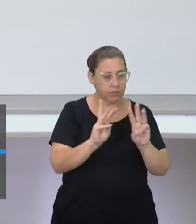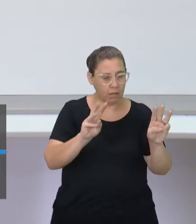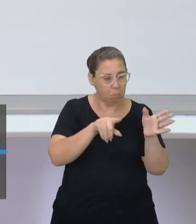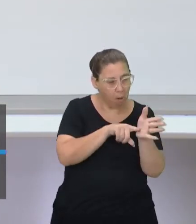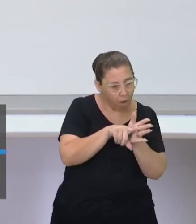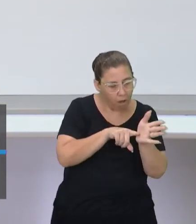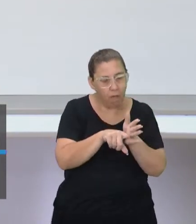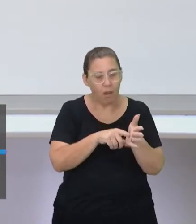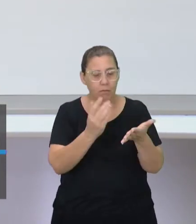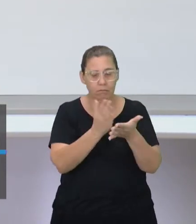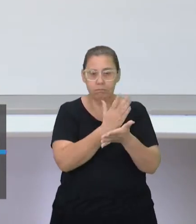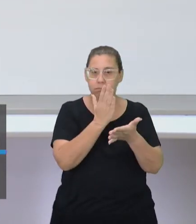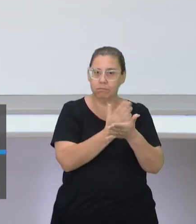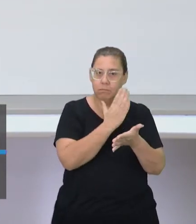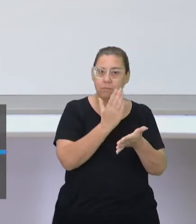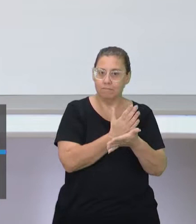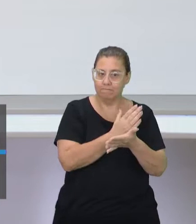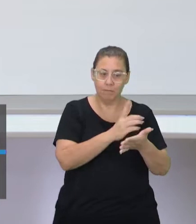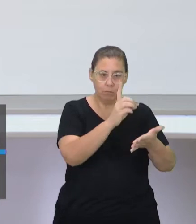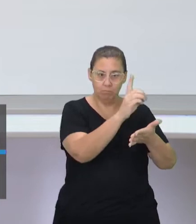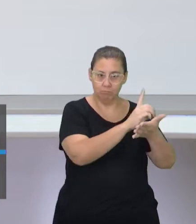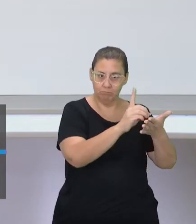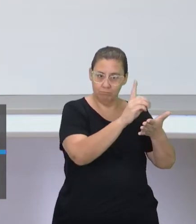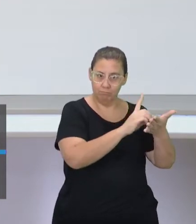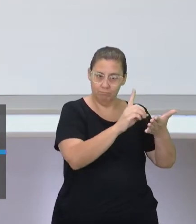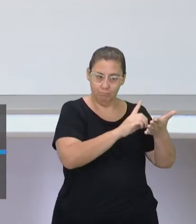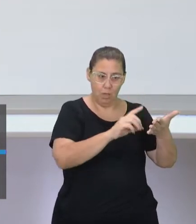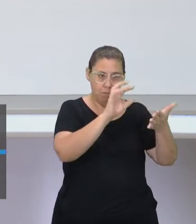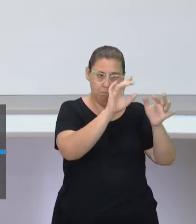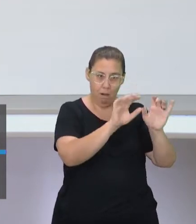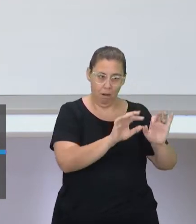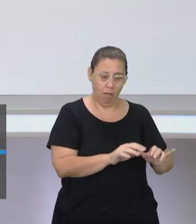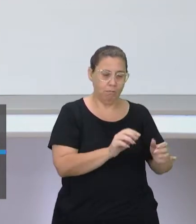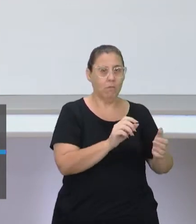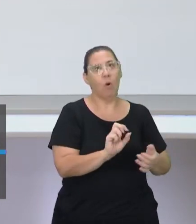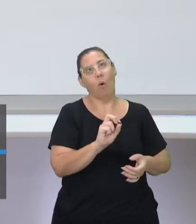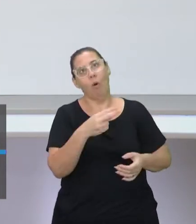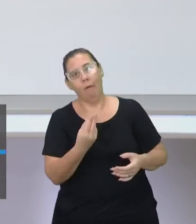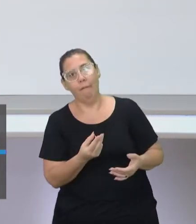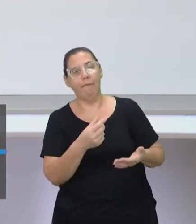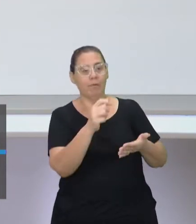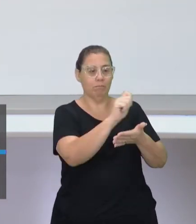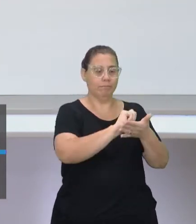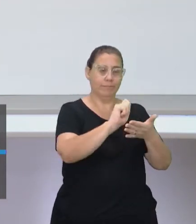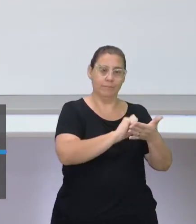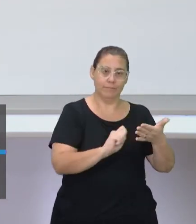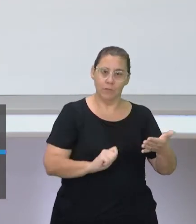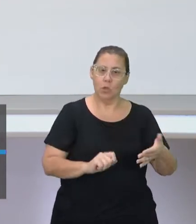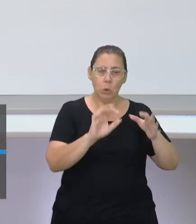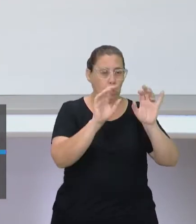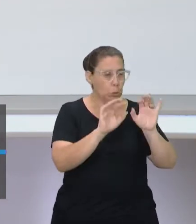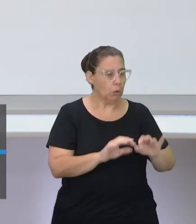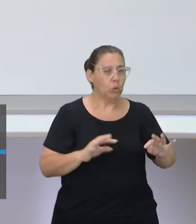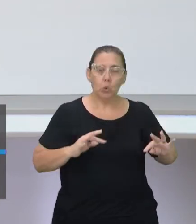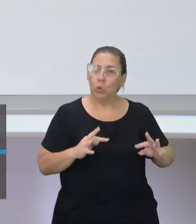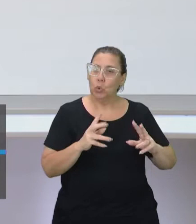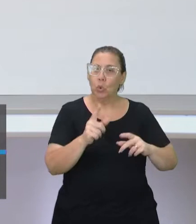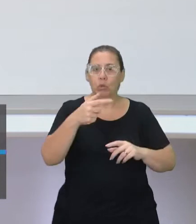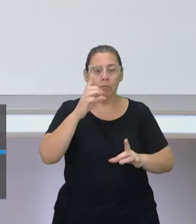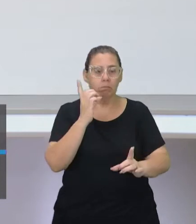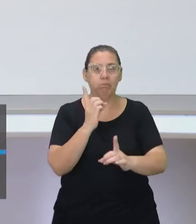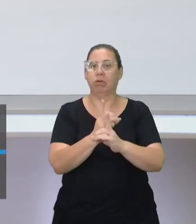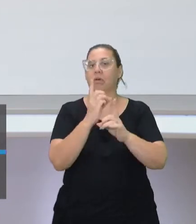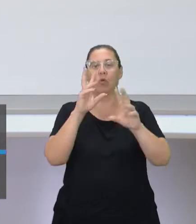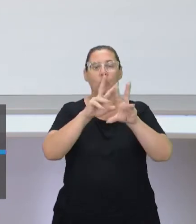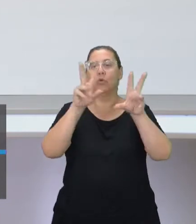e vai no seu diário de bordo, né, que é o seu antigo caderno, né, o diário de bordo, você vai anotar tudo o que você encontrou